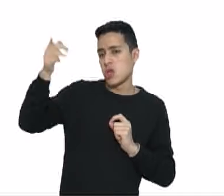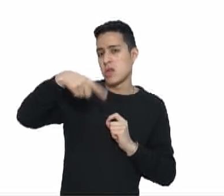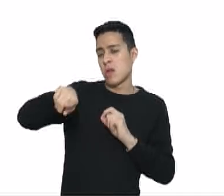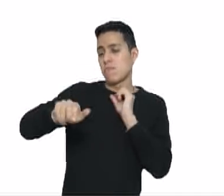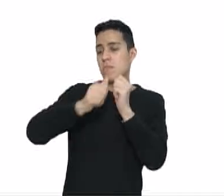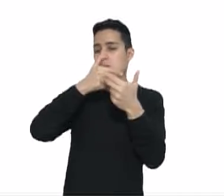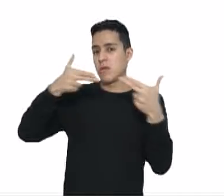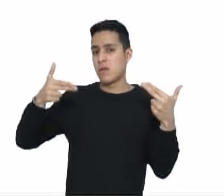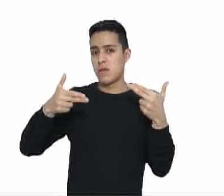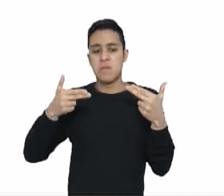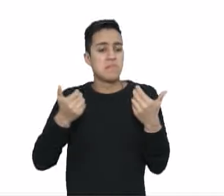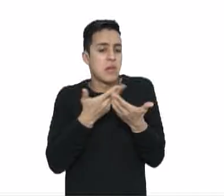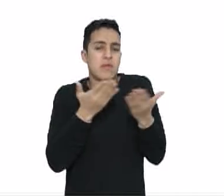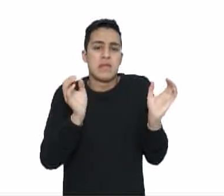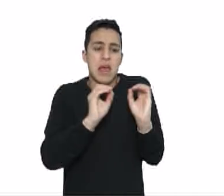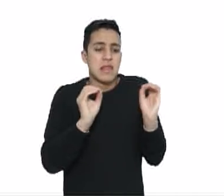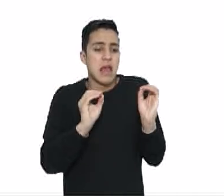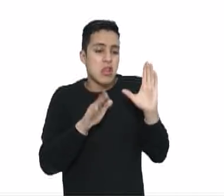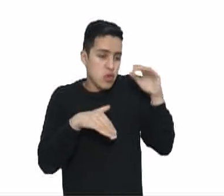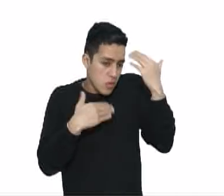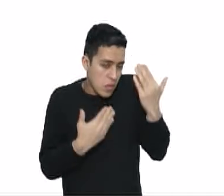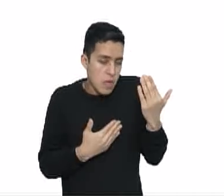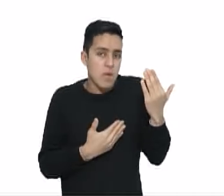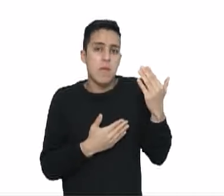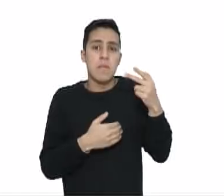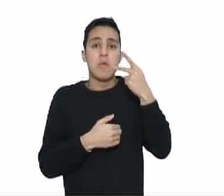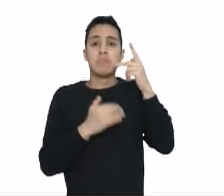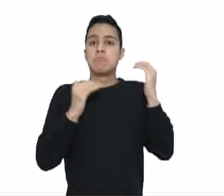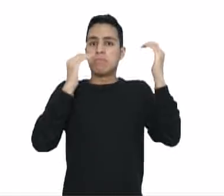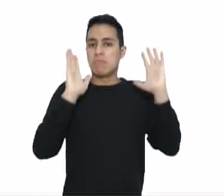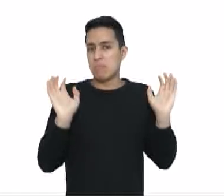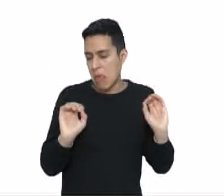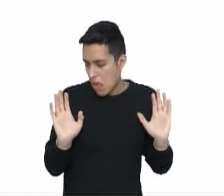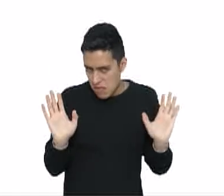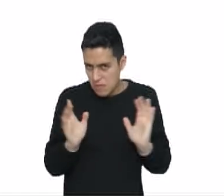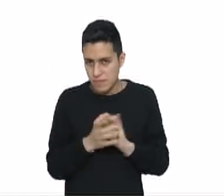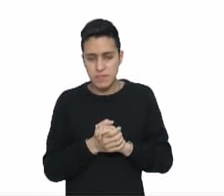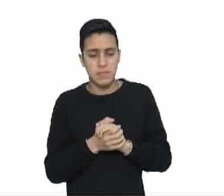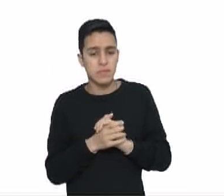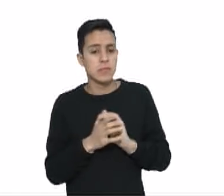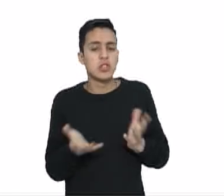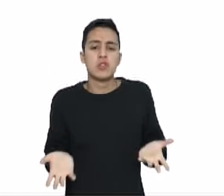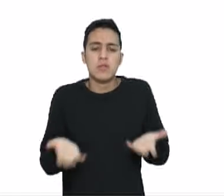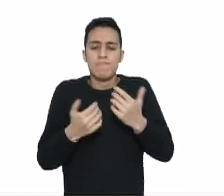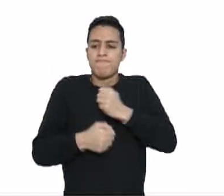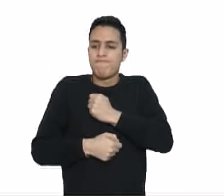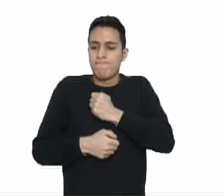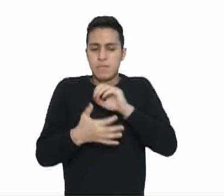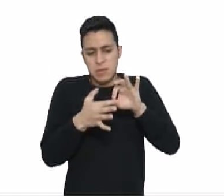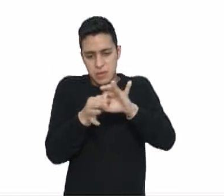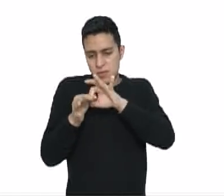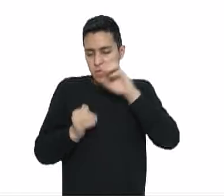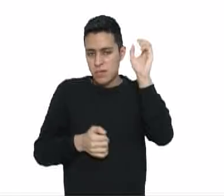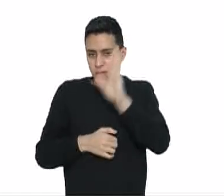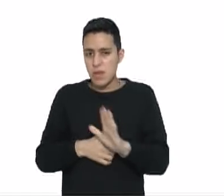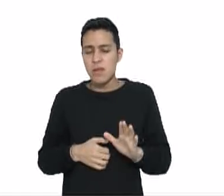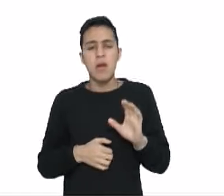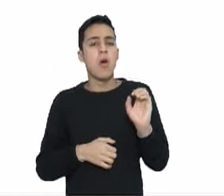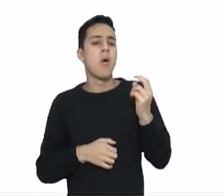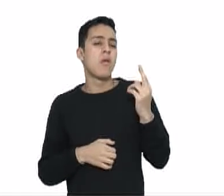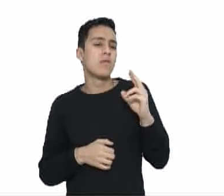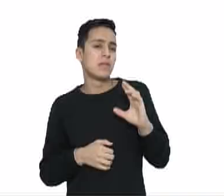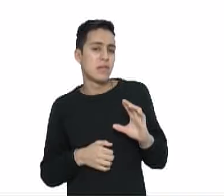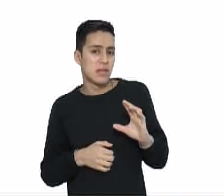esportivos não conferem prestígio político aos governos. C. Estimulam o patriotismo e a união nacional. Ou D.